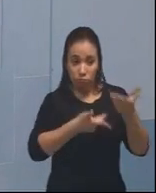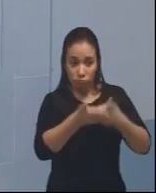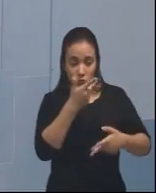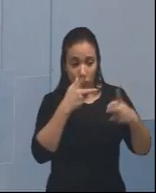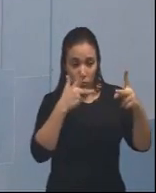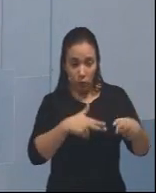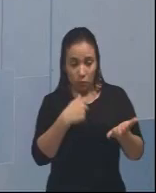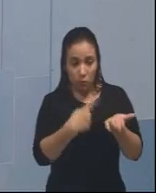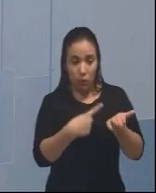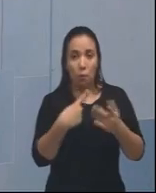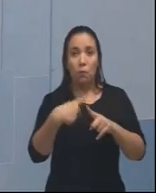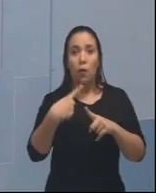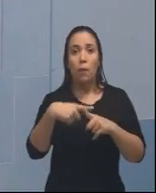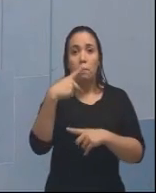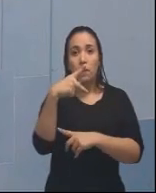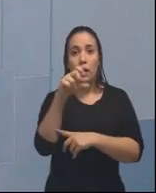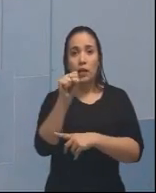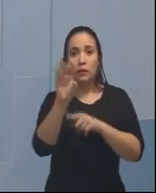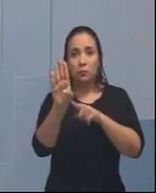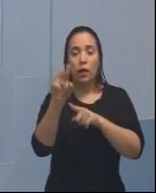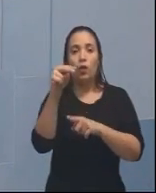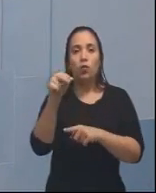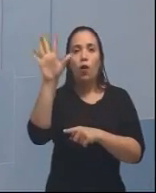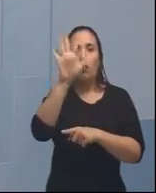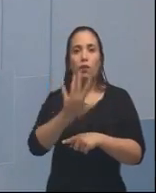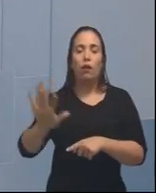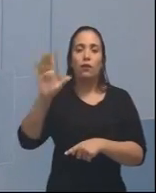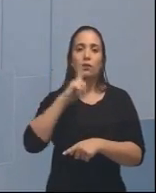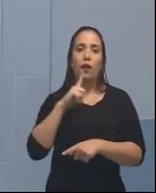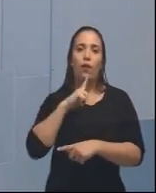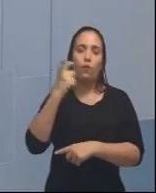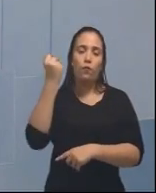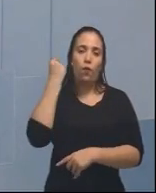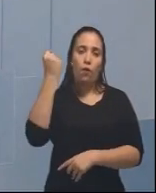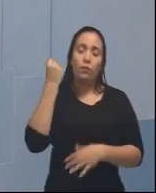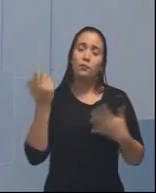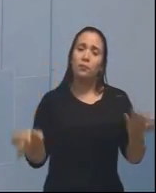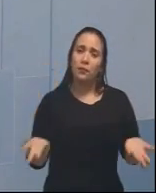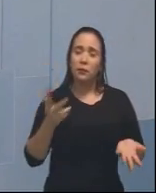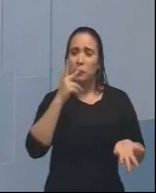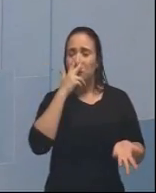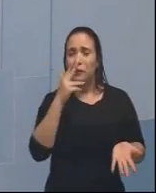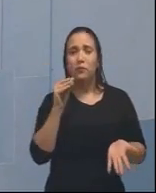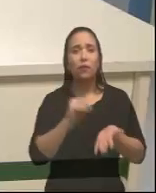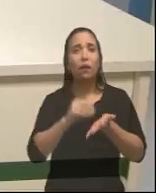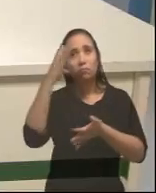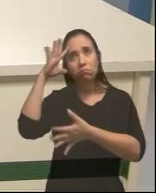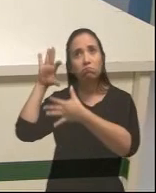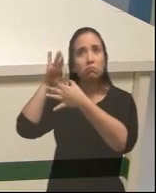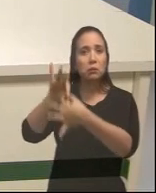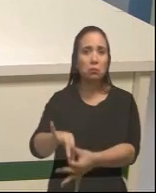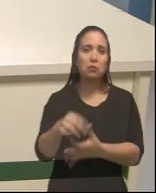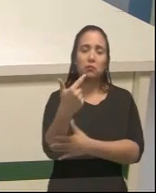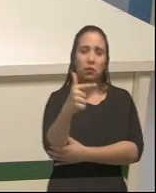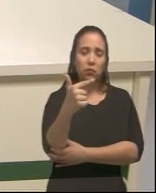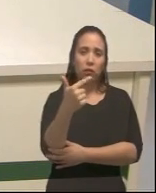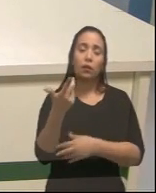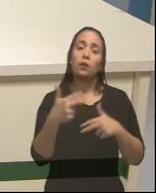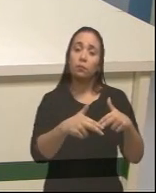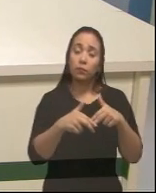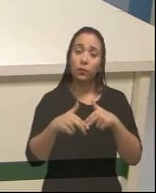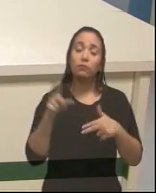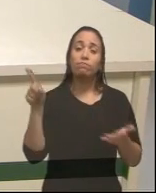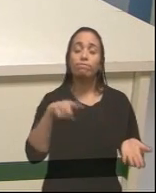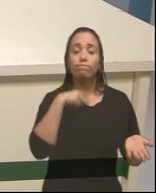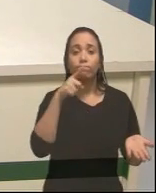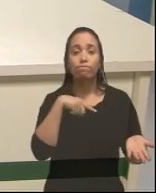é muito forte na região do Nordeste e o ajudaria. Cara, assim, é surreal. Mas ele está tentando, já que não